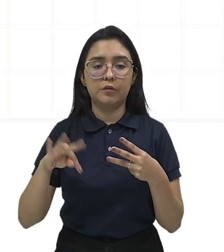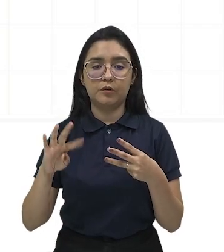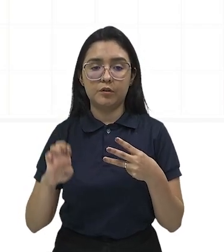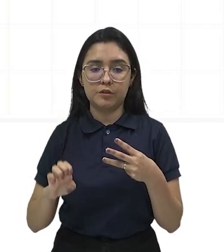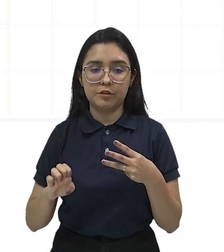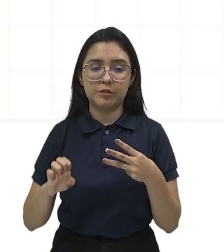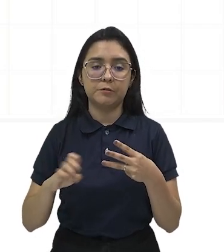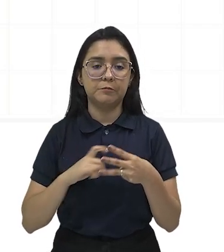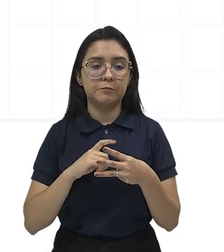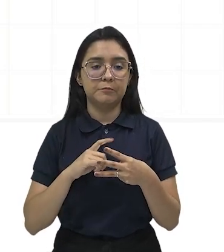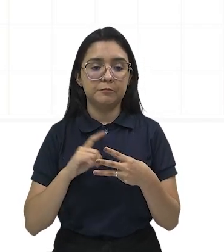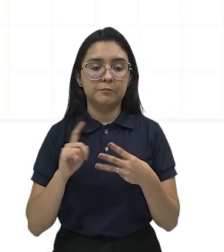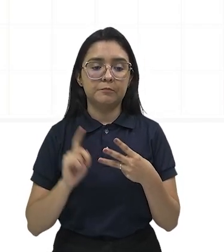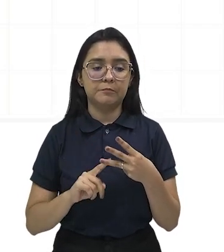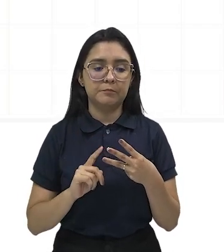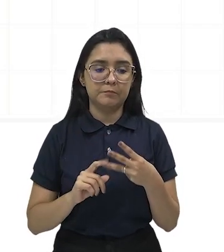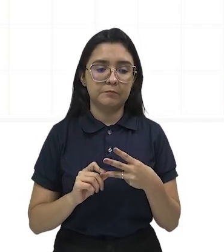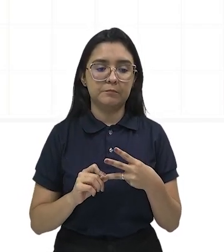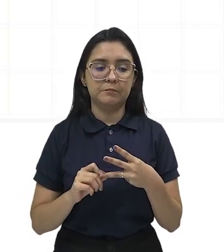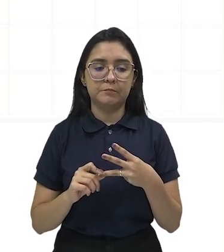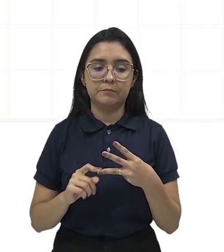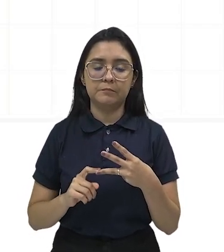Fonte